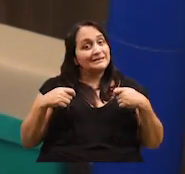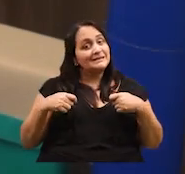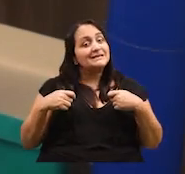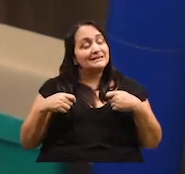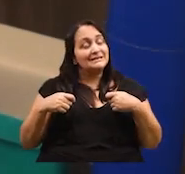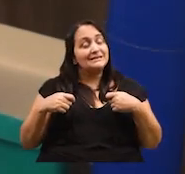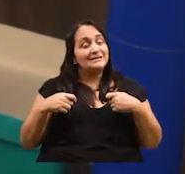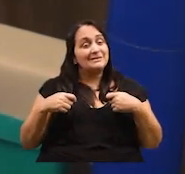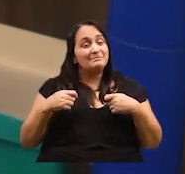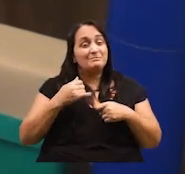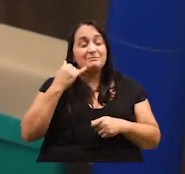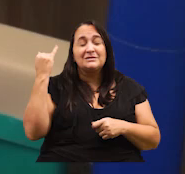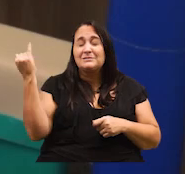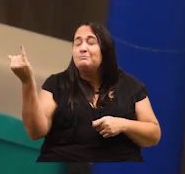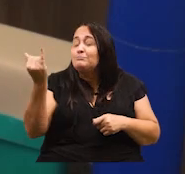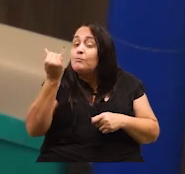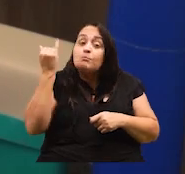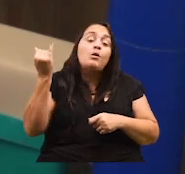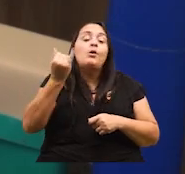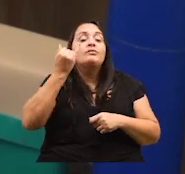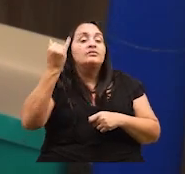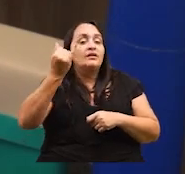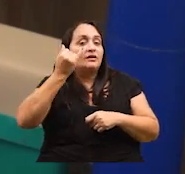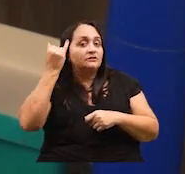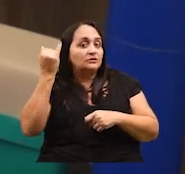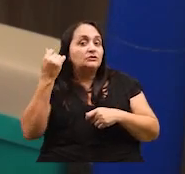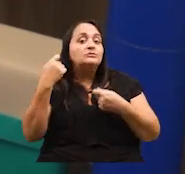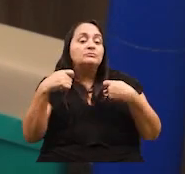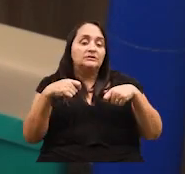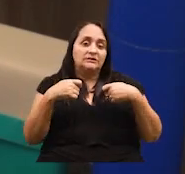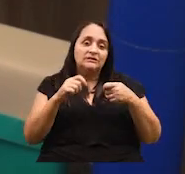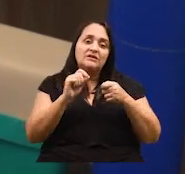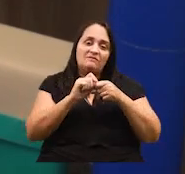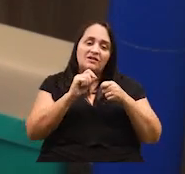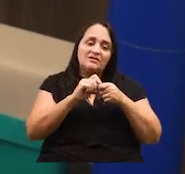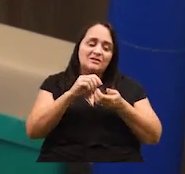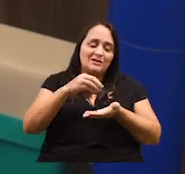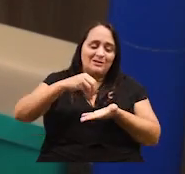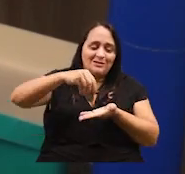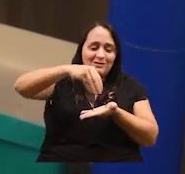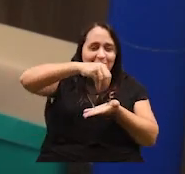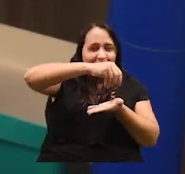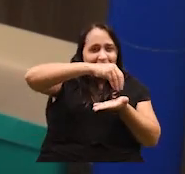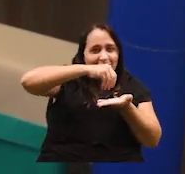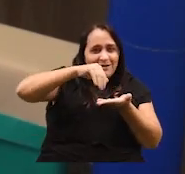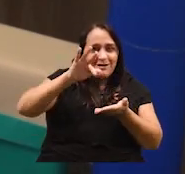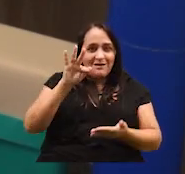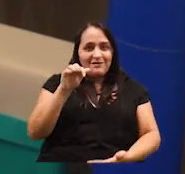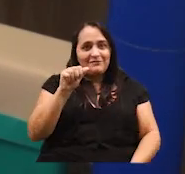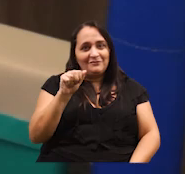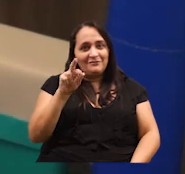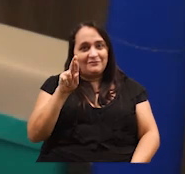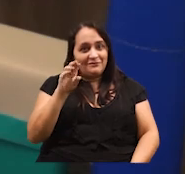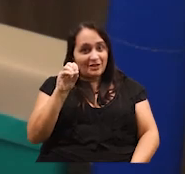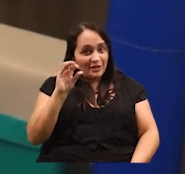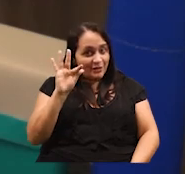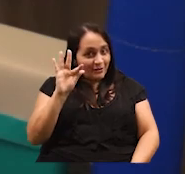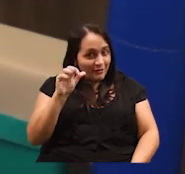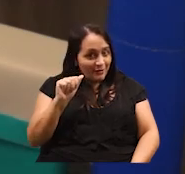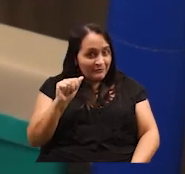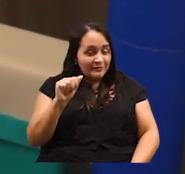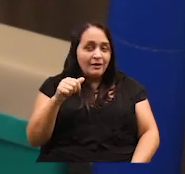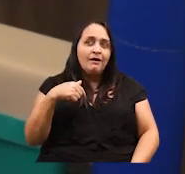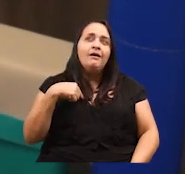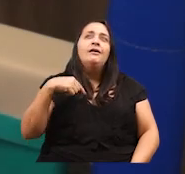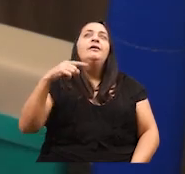são ingredientes que são necessários para poder fazer a receita. Então, quando a gente vai fazer,